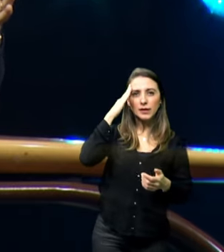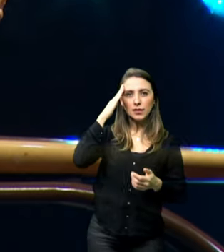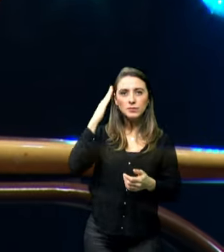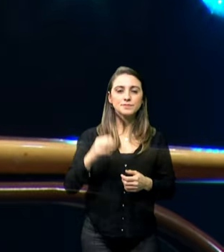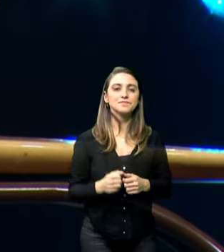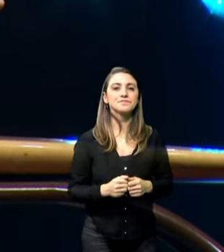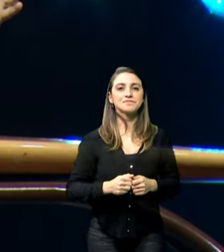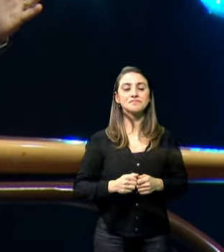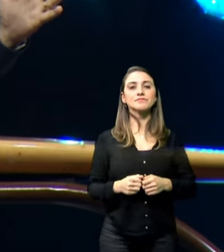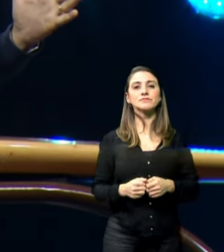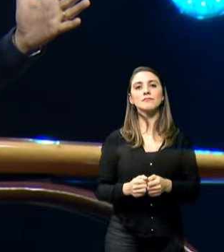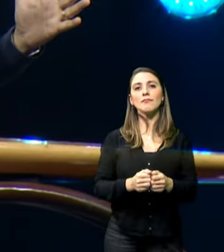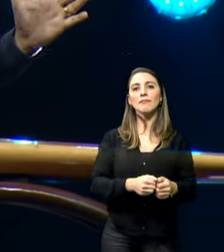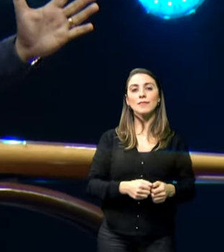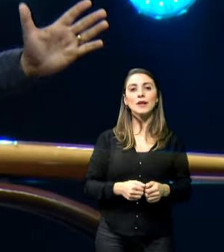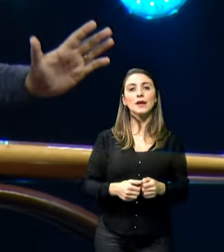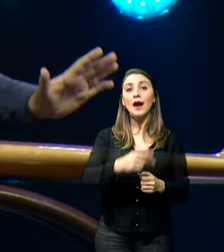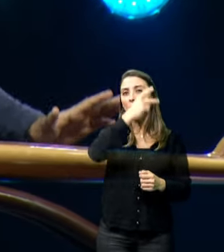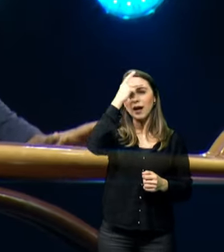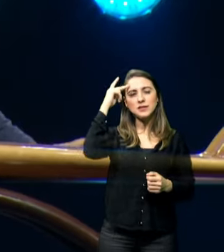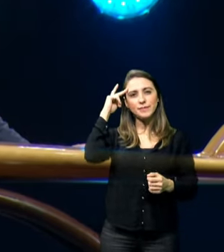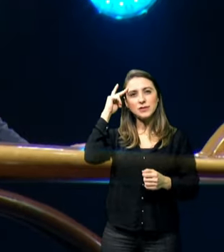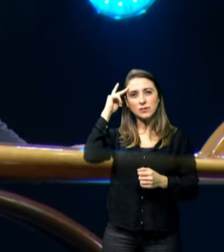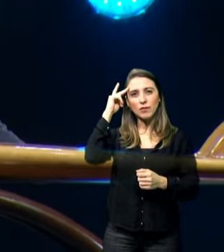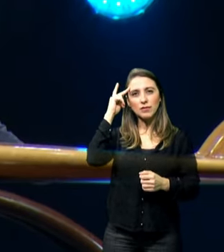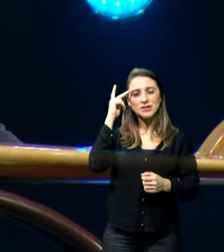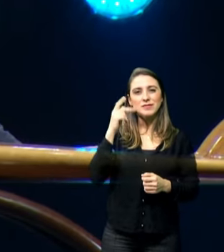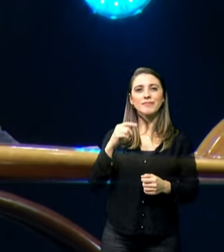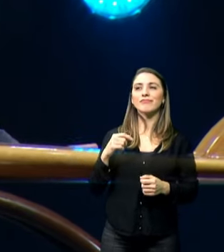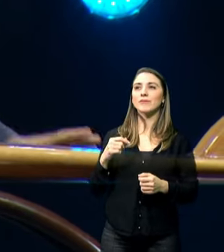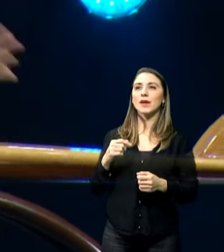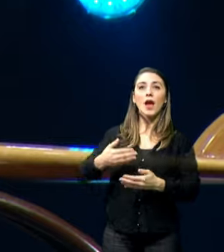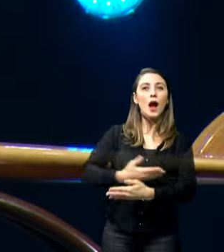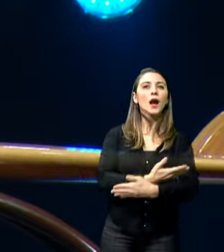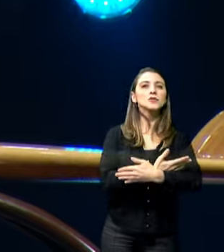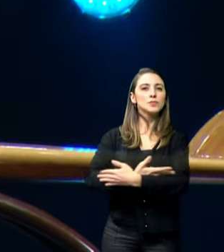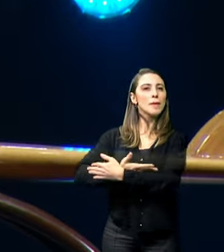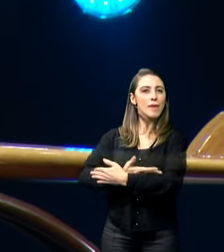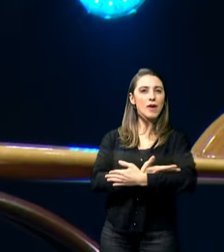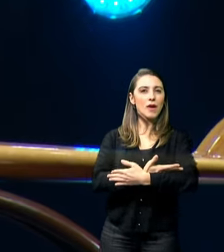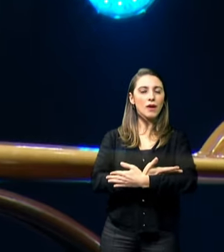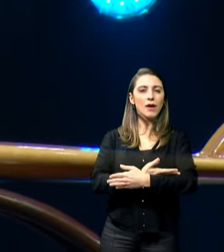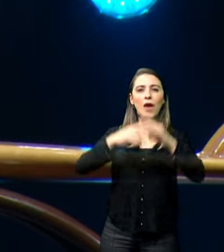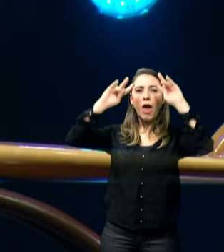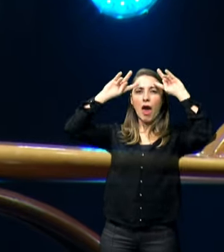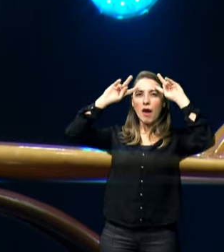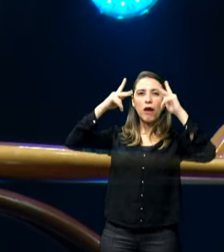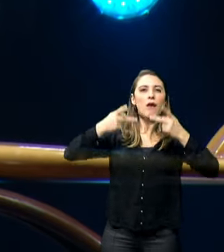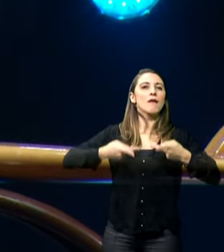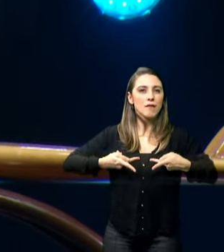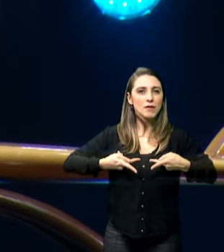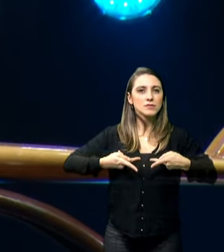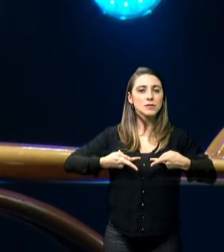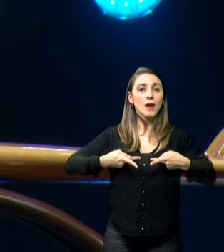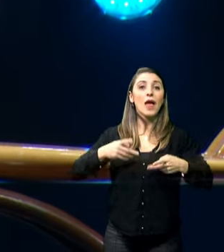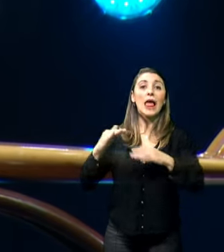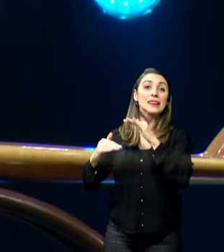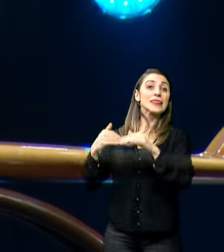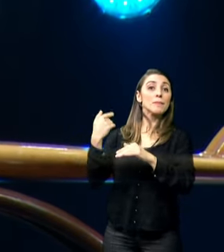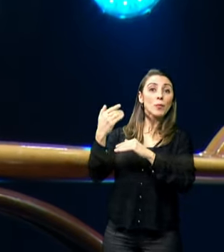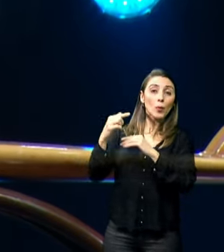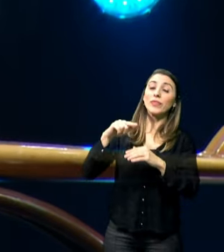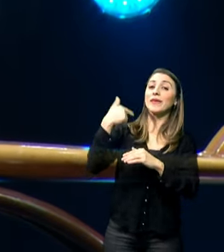ser humano é a criatura mais ignorante quando nasce, para se tornar mais inteligente quando cresce. Isso